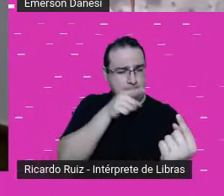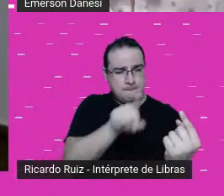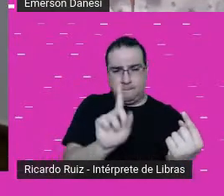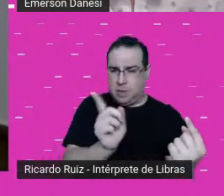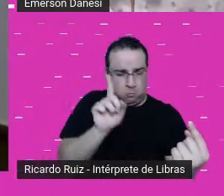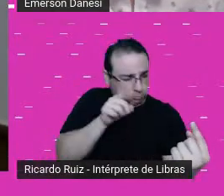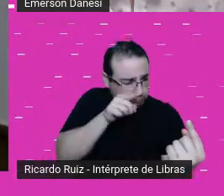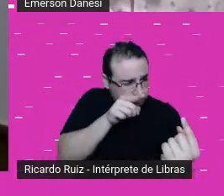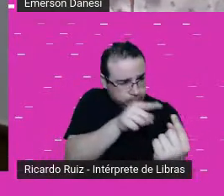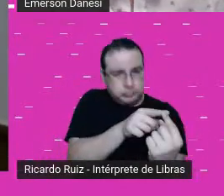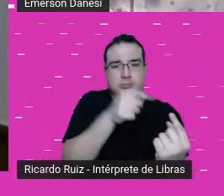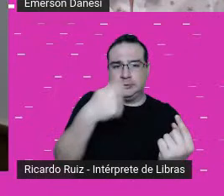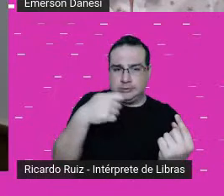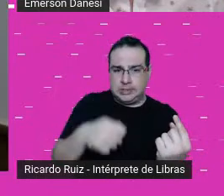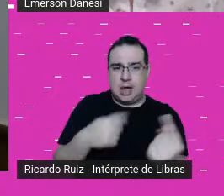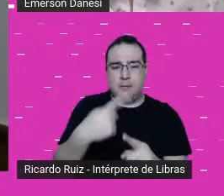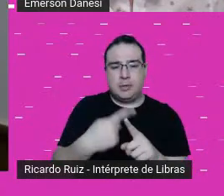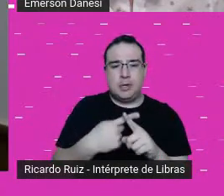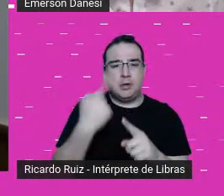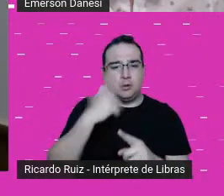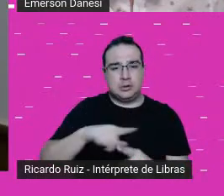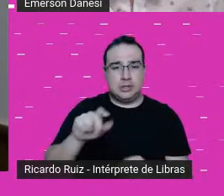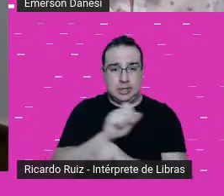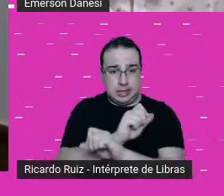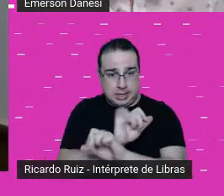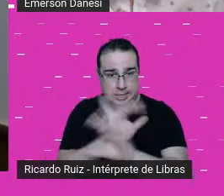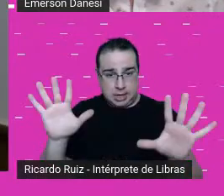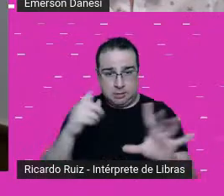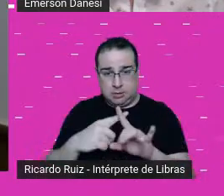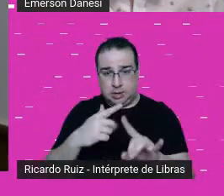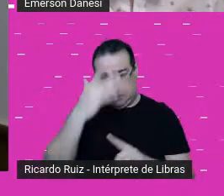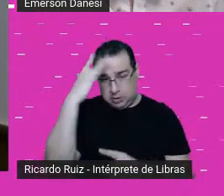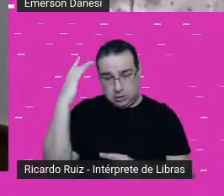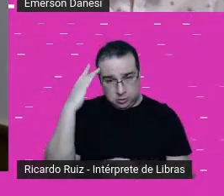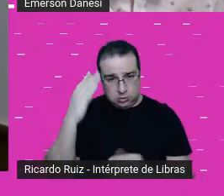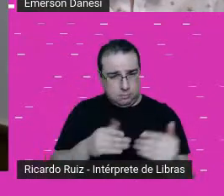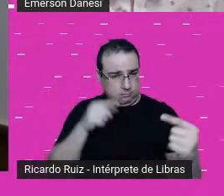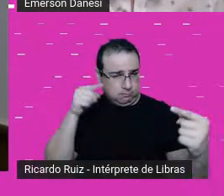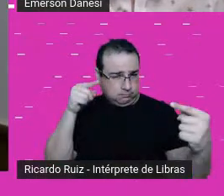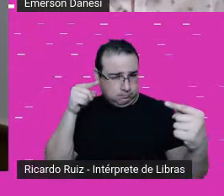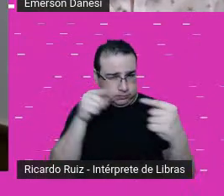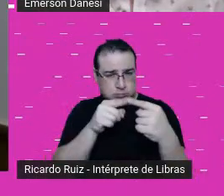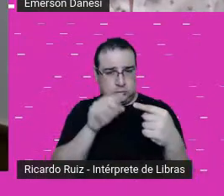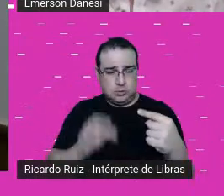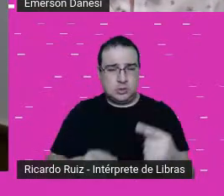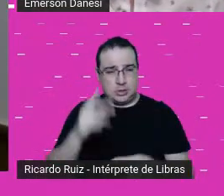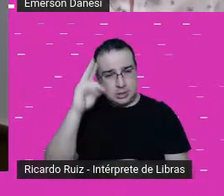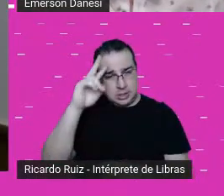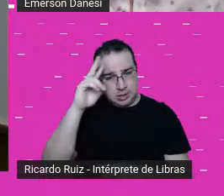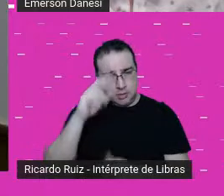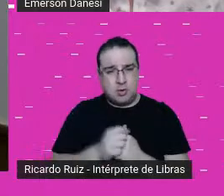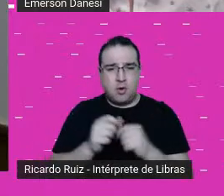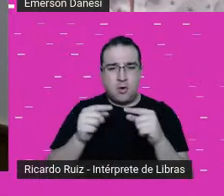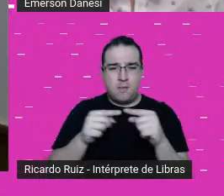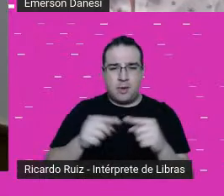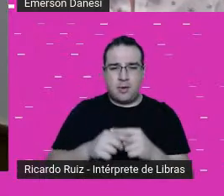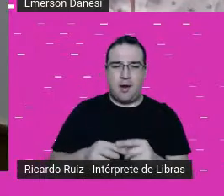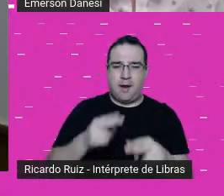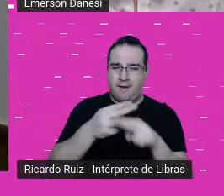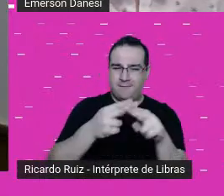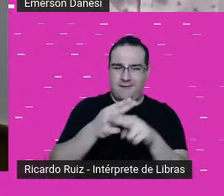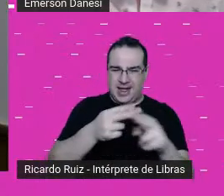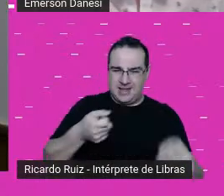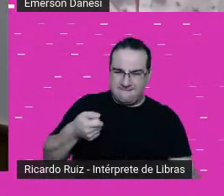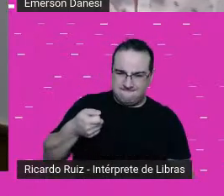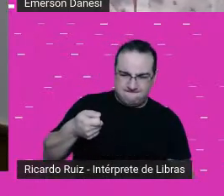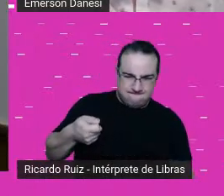era por acaso, é claro, era muito intencional, porque quanto mais precisa, é quase como, eu sempre penso que era quase uma faca assim,